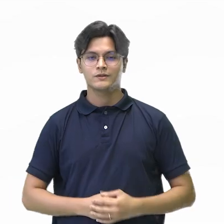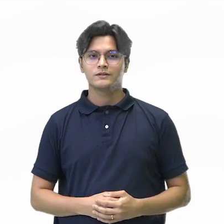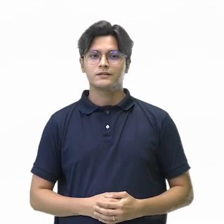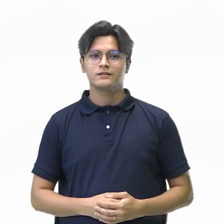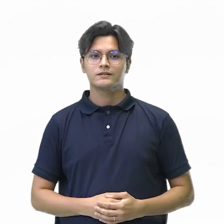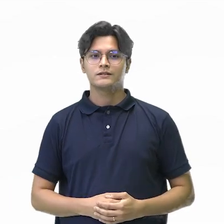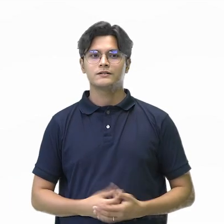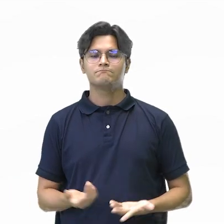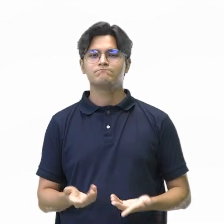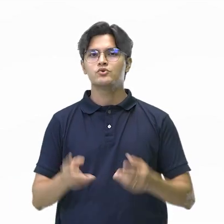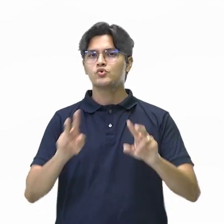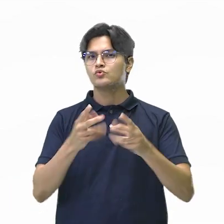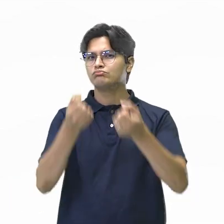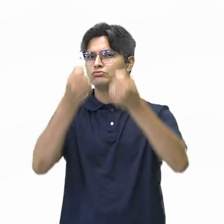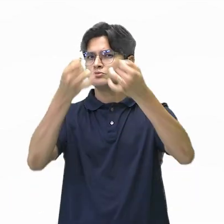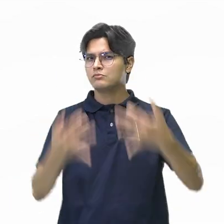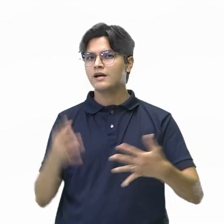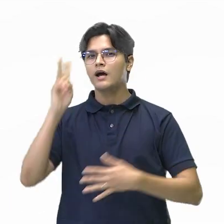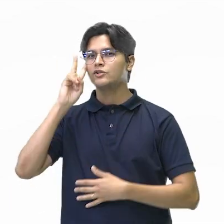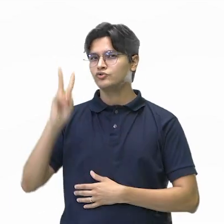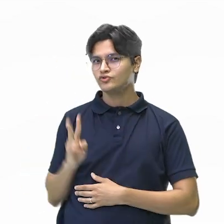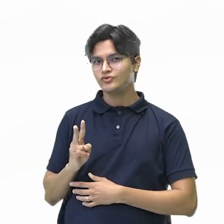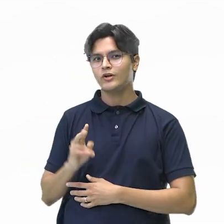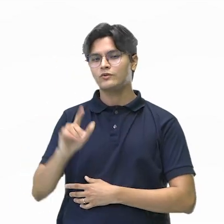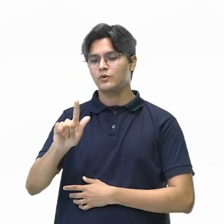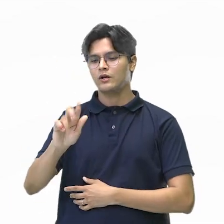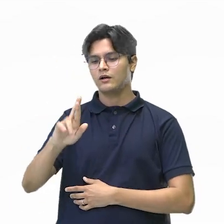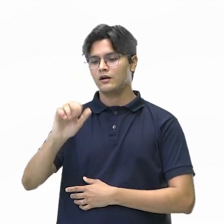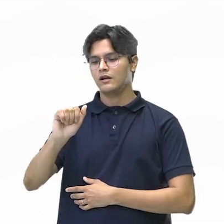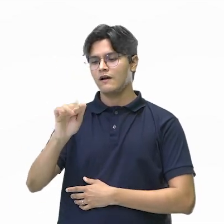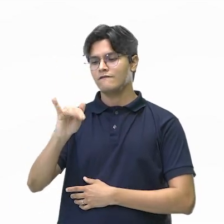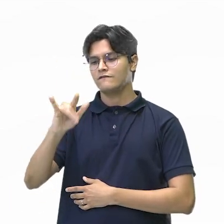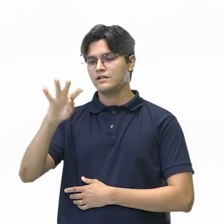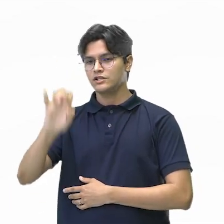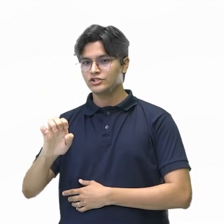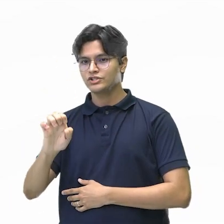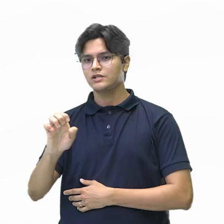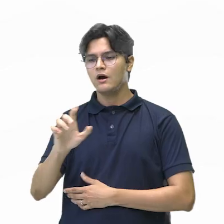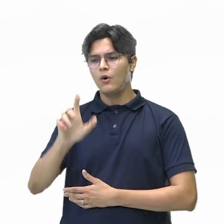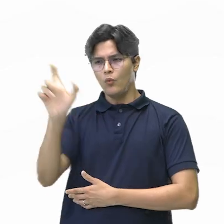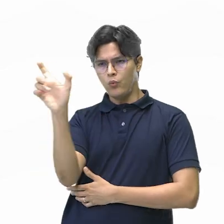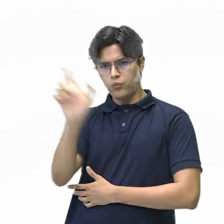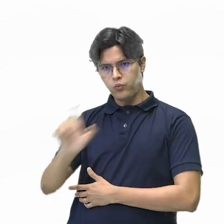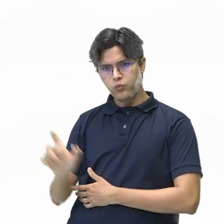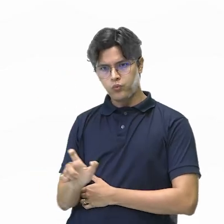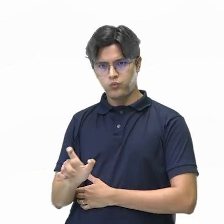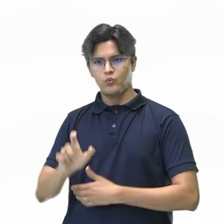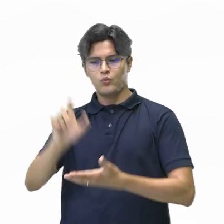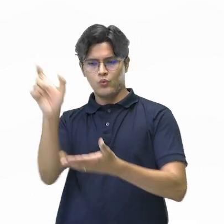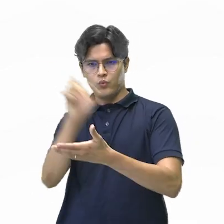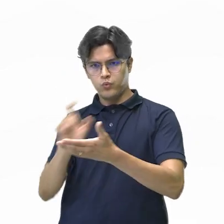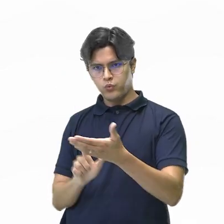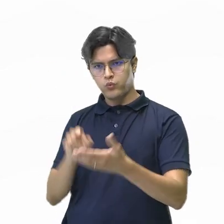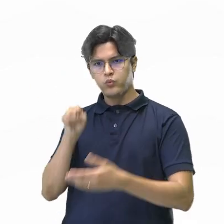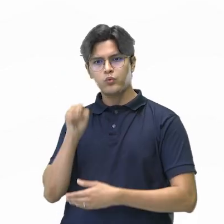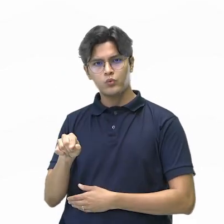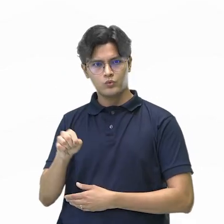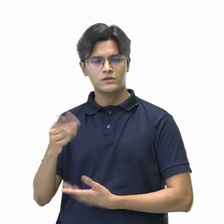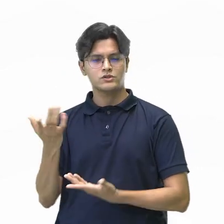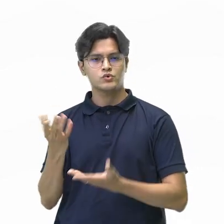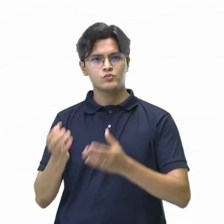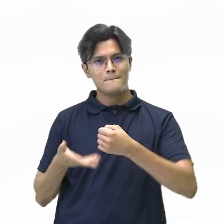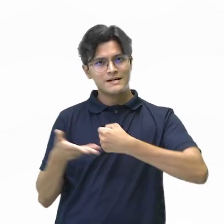grafite, a história do grafite. Bem, a palavra grafite vem do italiano grafite, plural de